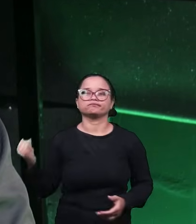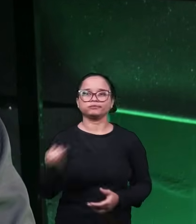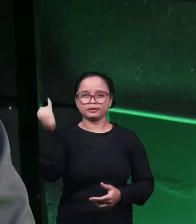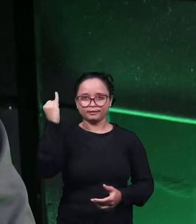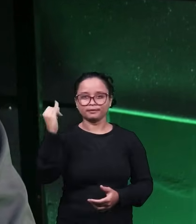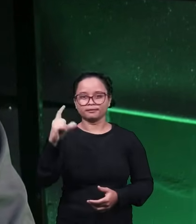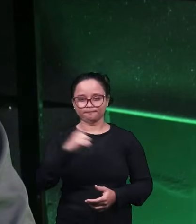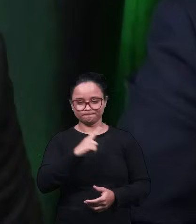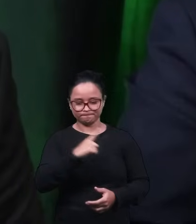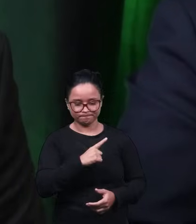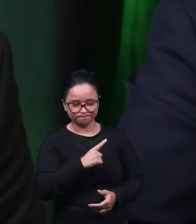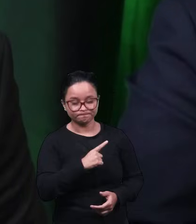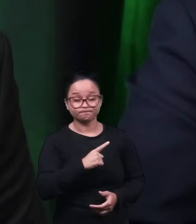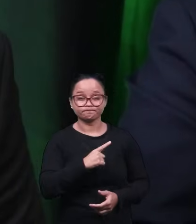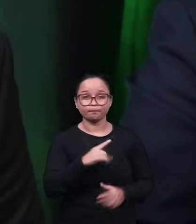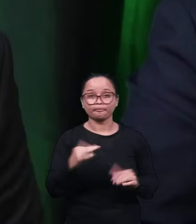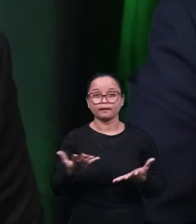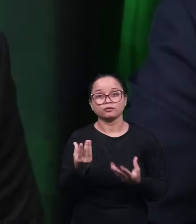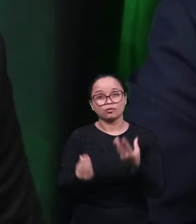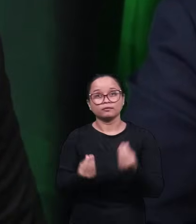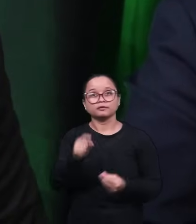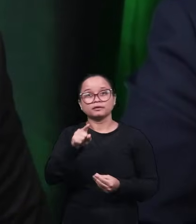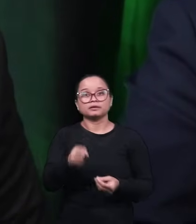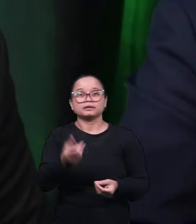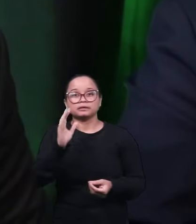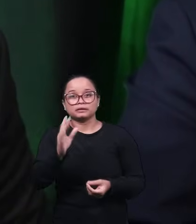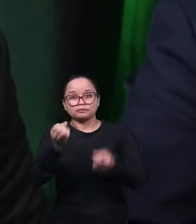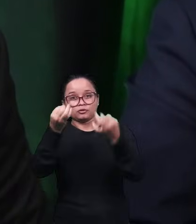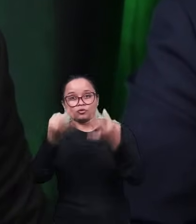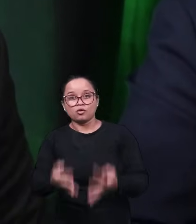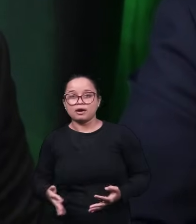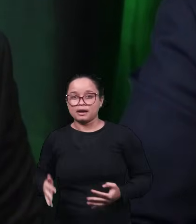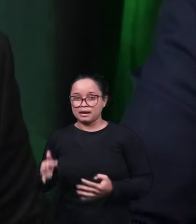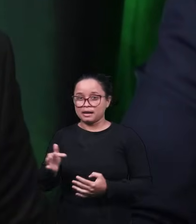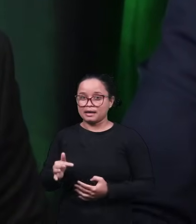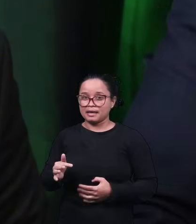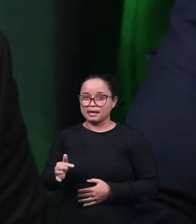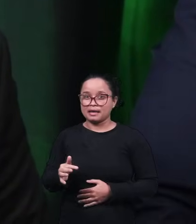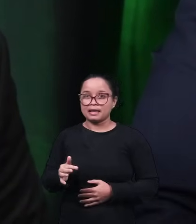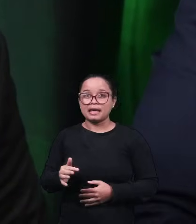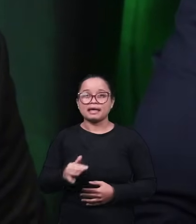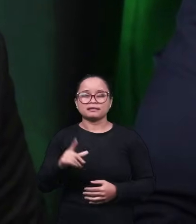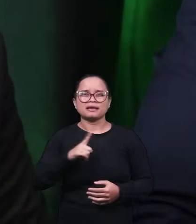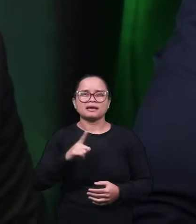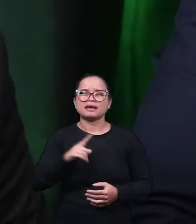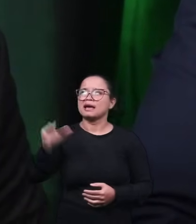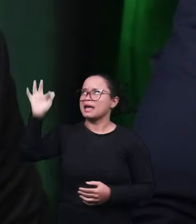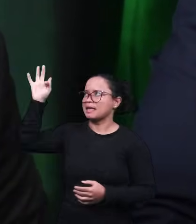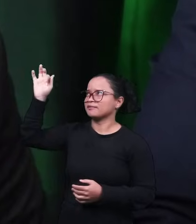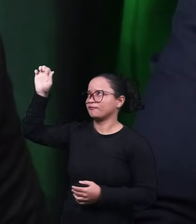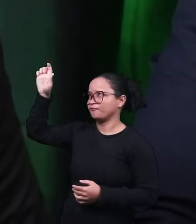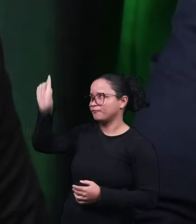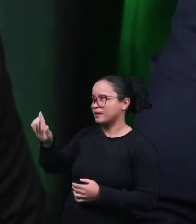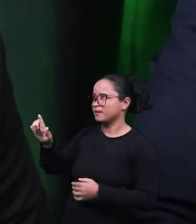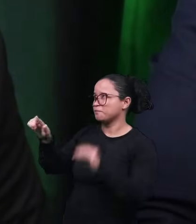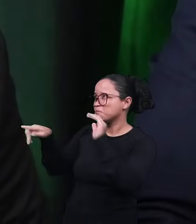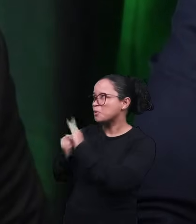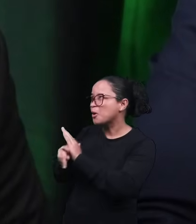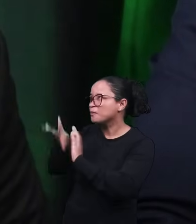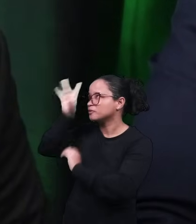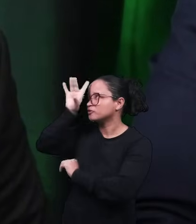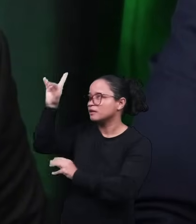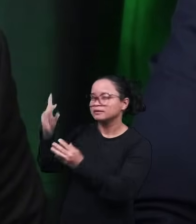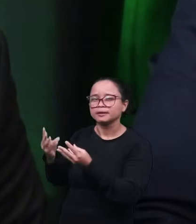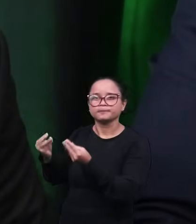isso. Como você disse aí, que esta fé substância, essa fé que vem de Deus,